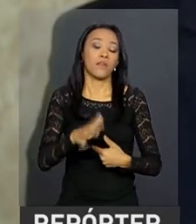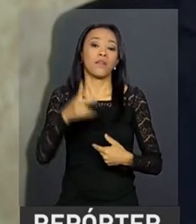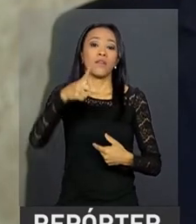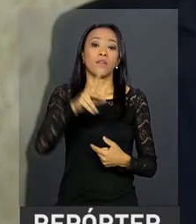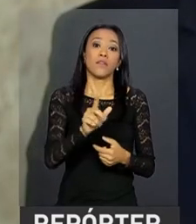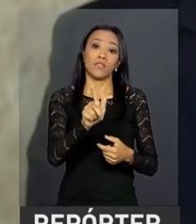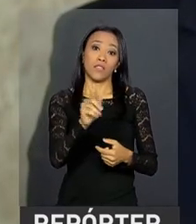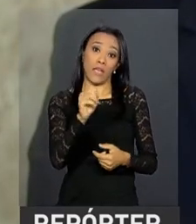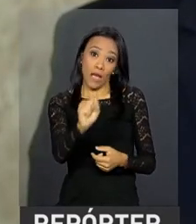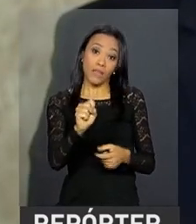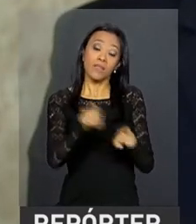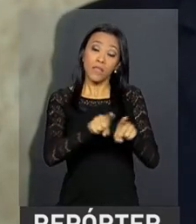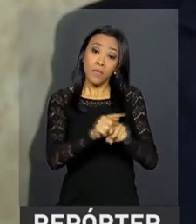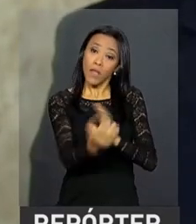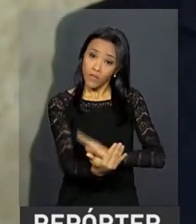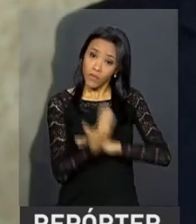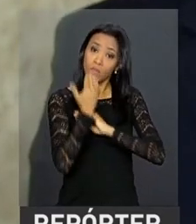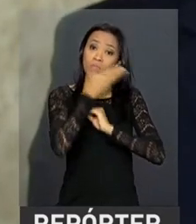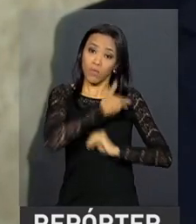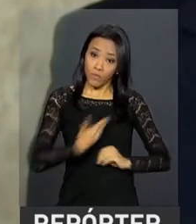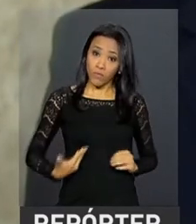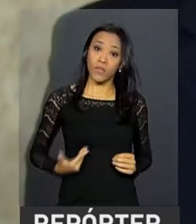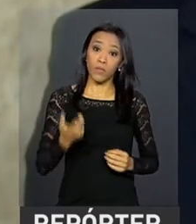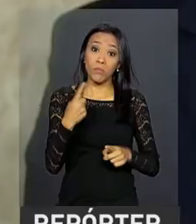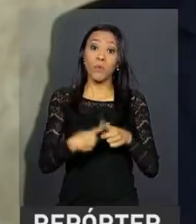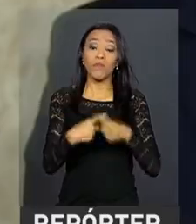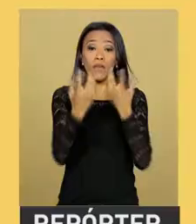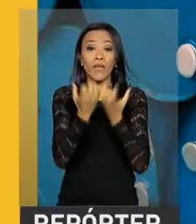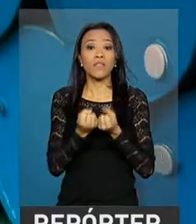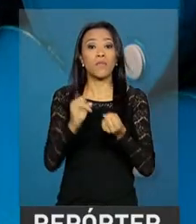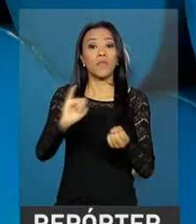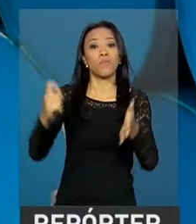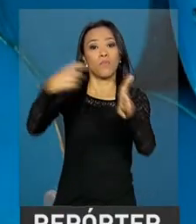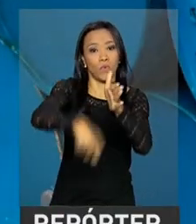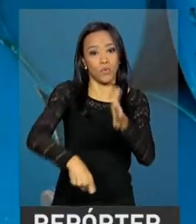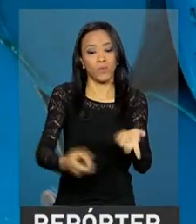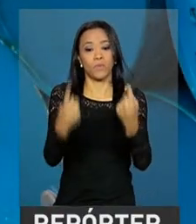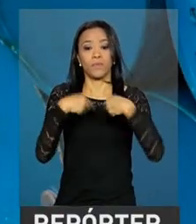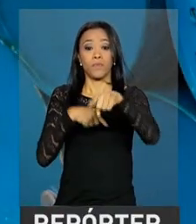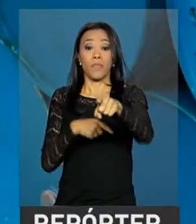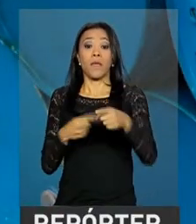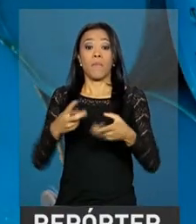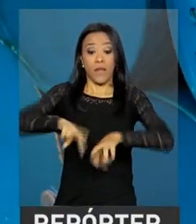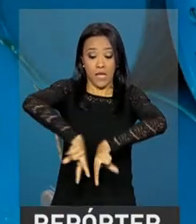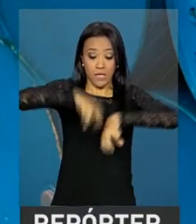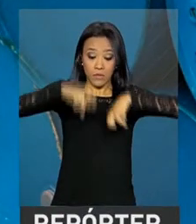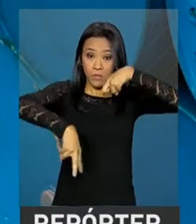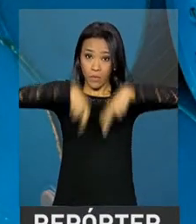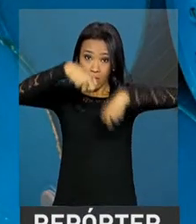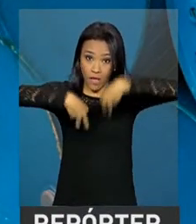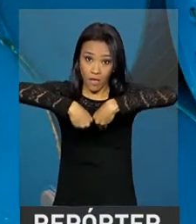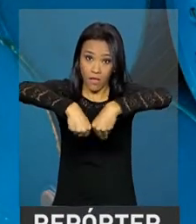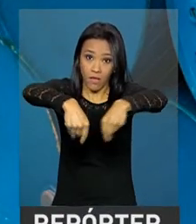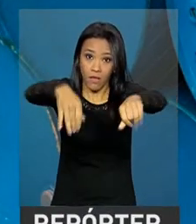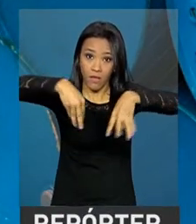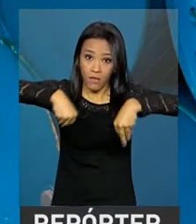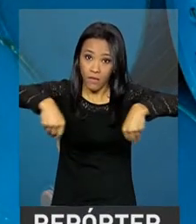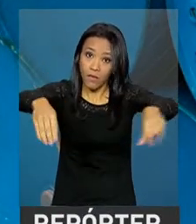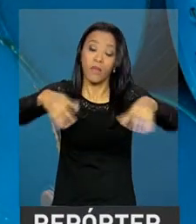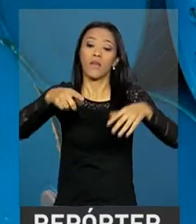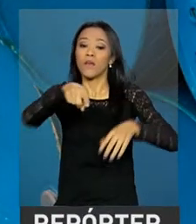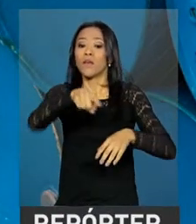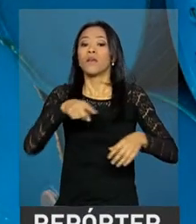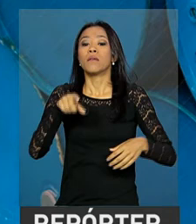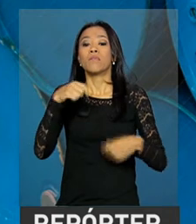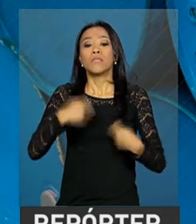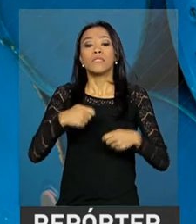governo com arrecadação maior que vai beneficiar claros fornecedores para exploração em área terrestre o conteúdo nacional terá que